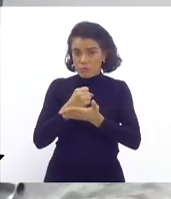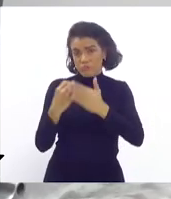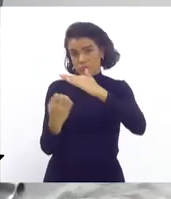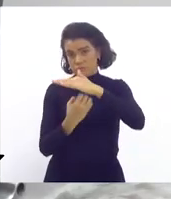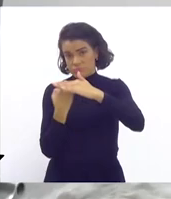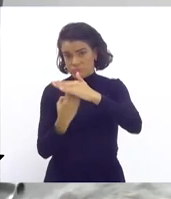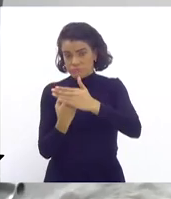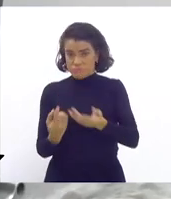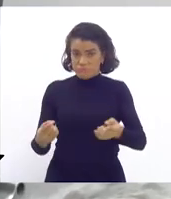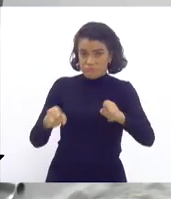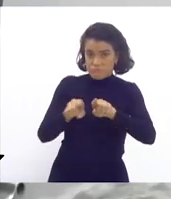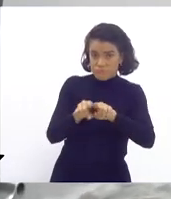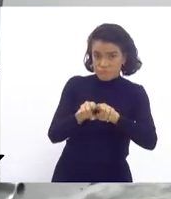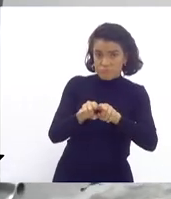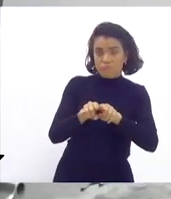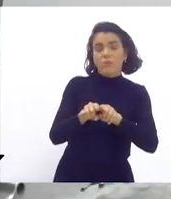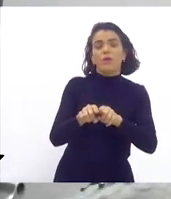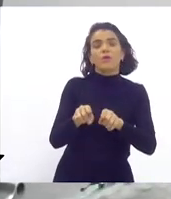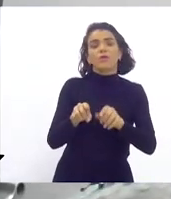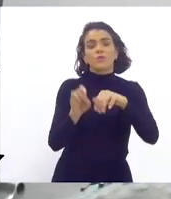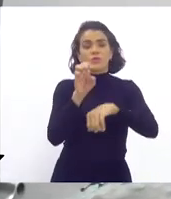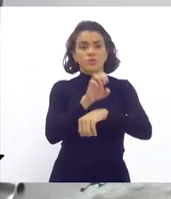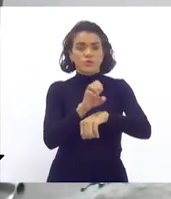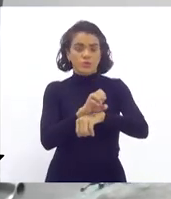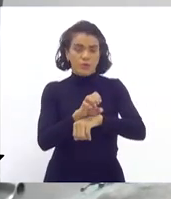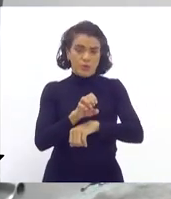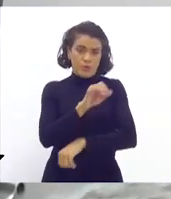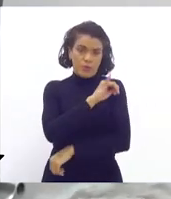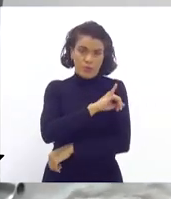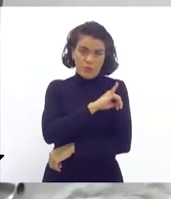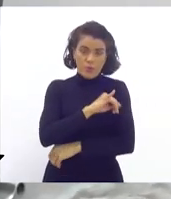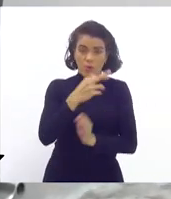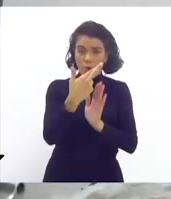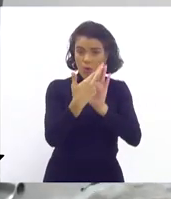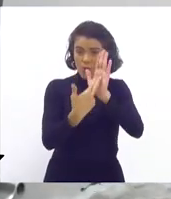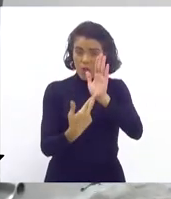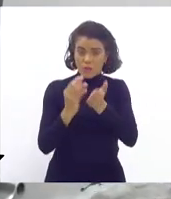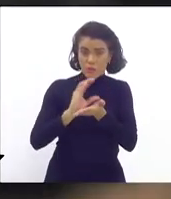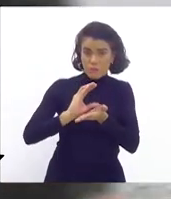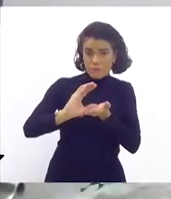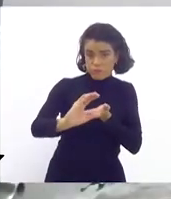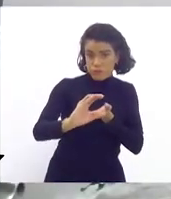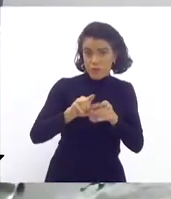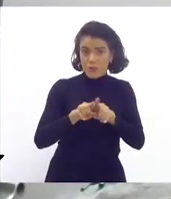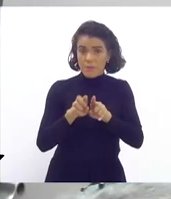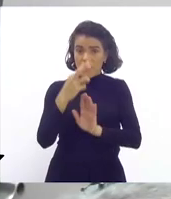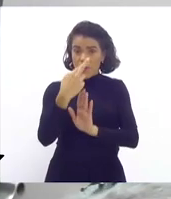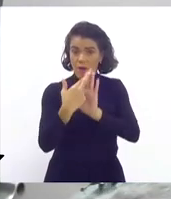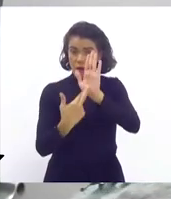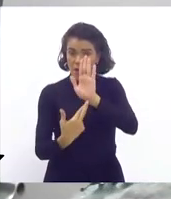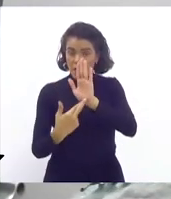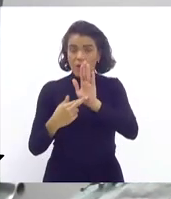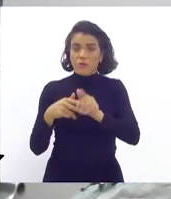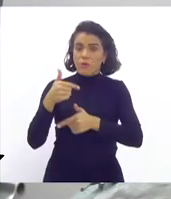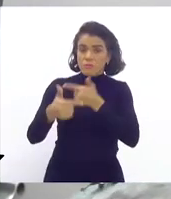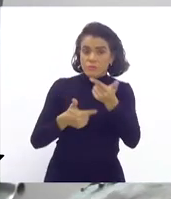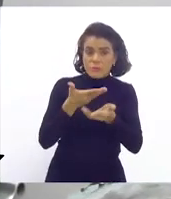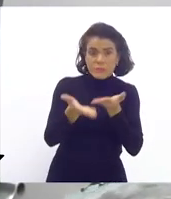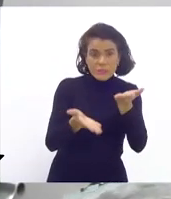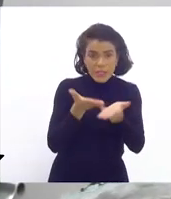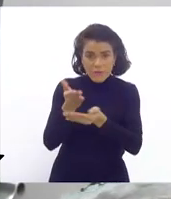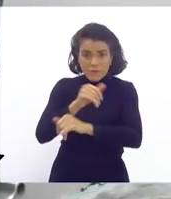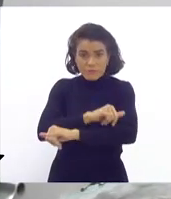pactuado entre esta concessionária e o estado do Rio de Janeiro relatório de investimentos da companhia relatório de abrangência dos serviços prestados